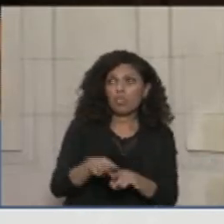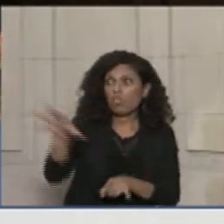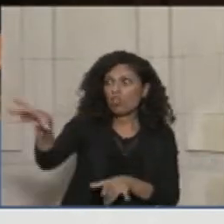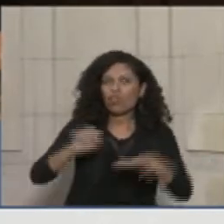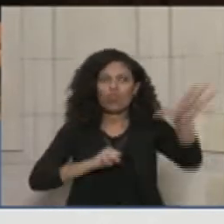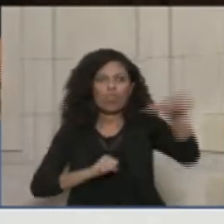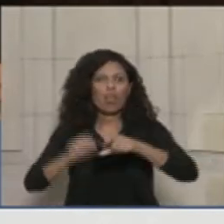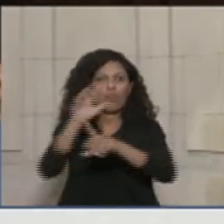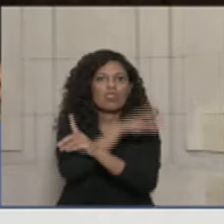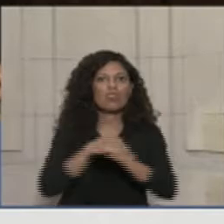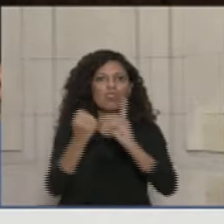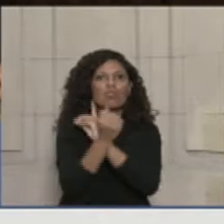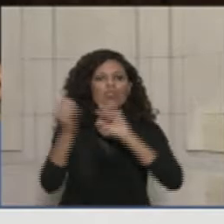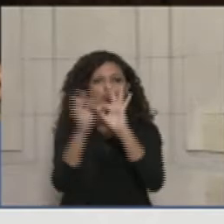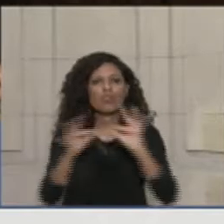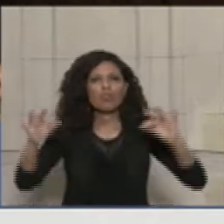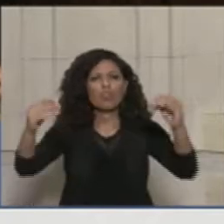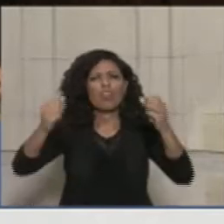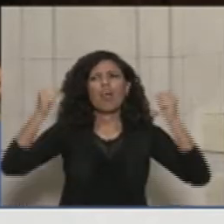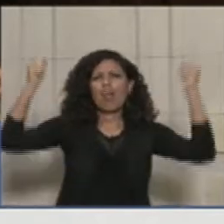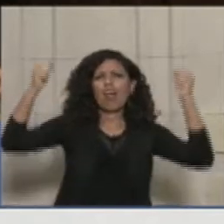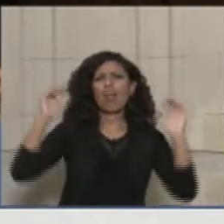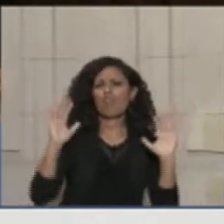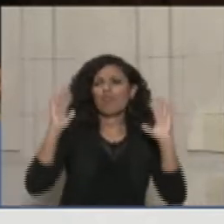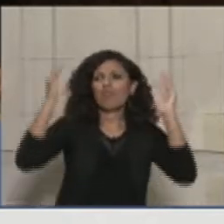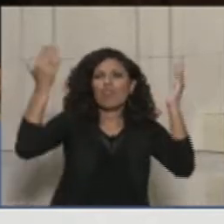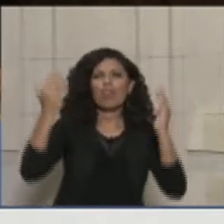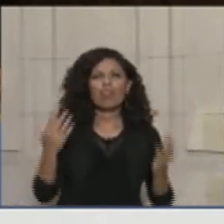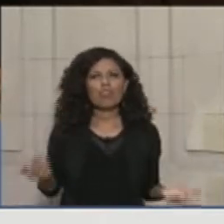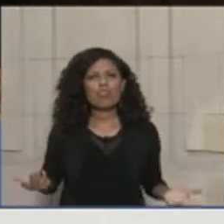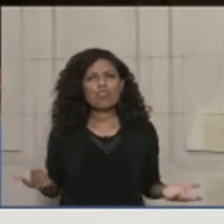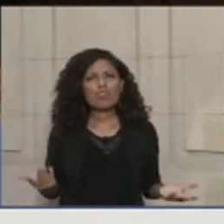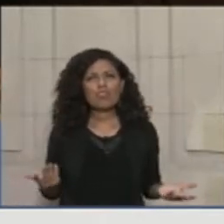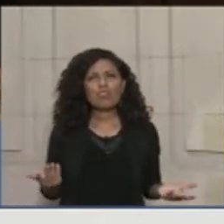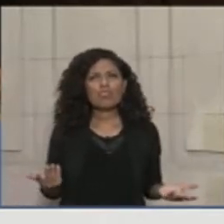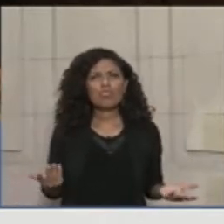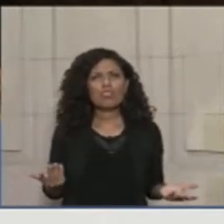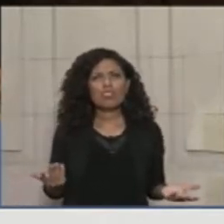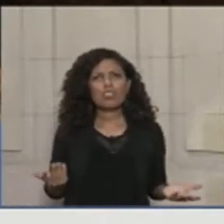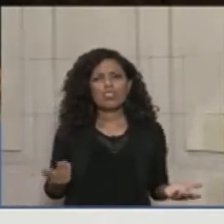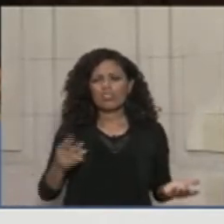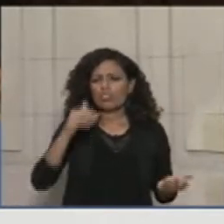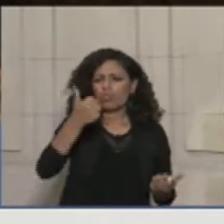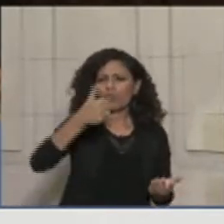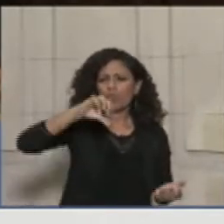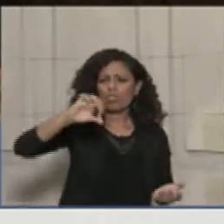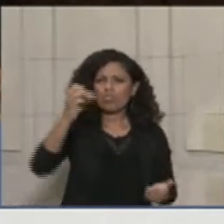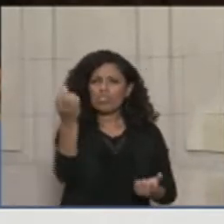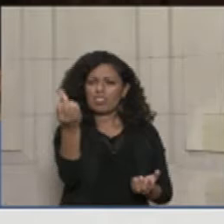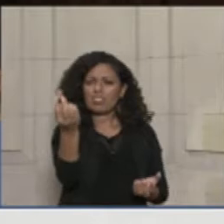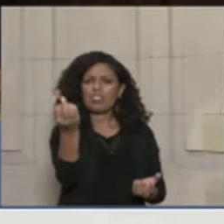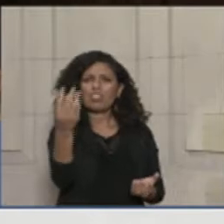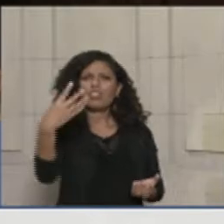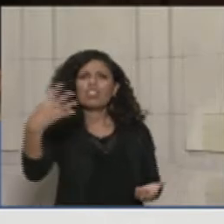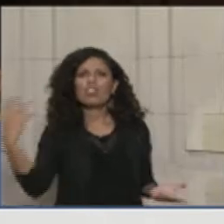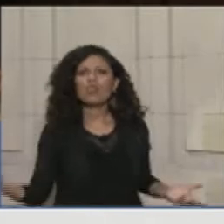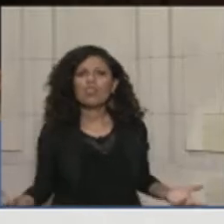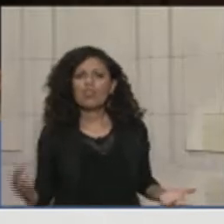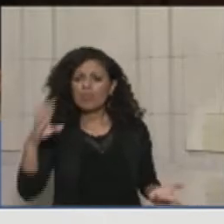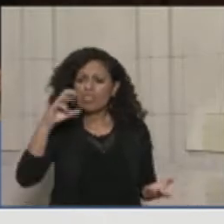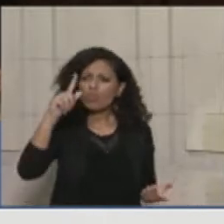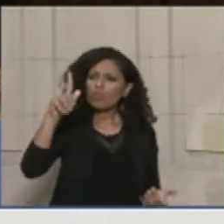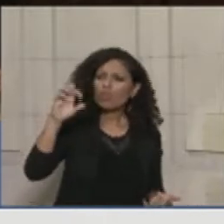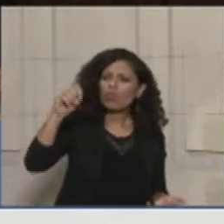convoca toda a população a comemorar o golpe como um processo revolucionário. E muito pelo contrário, o golpe